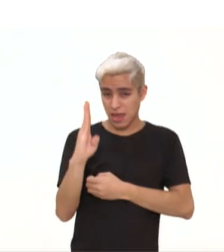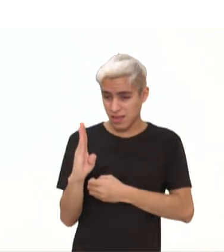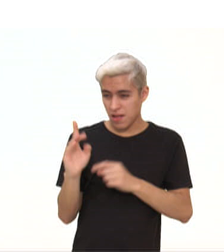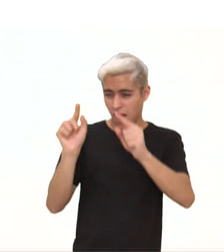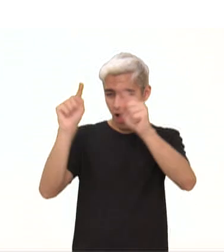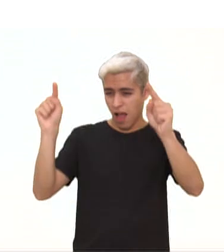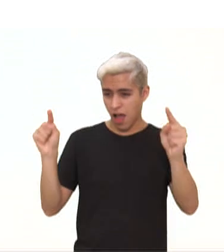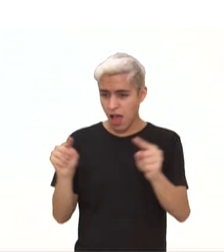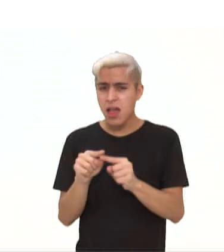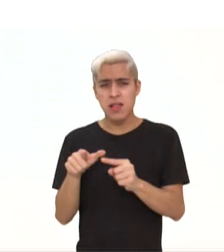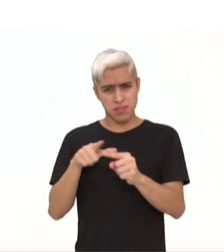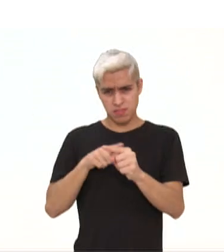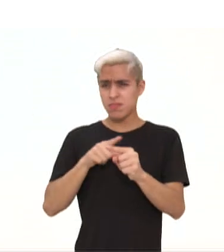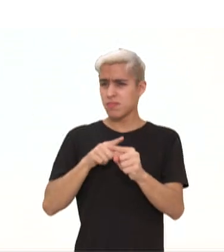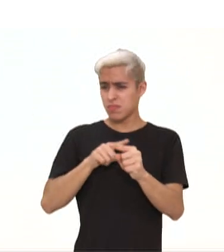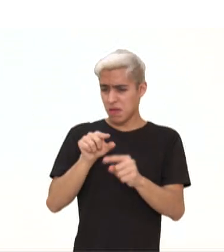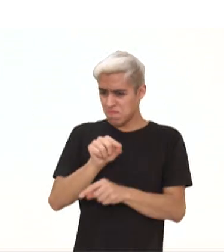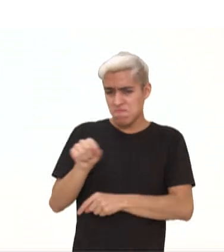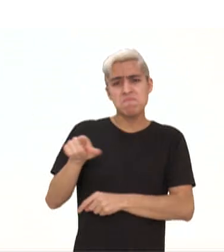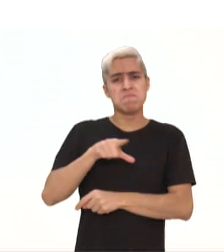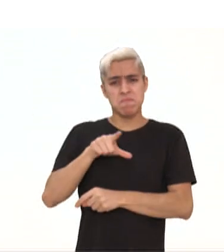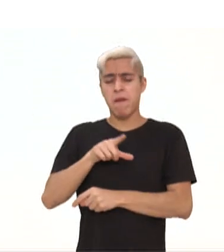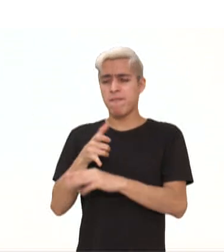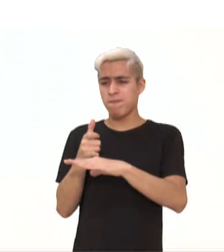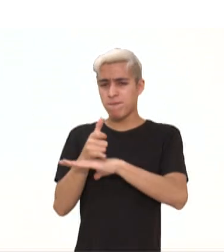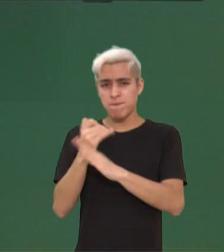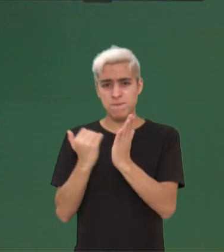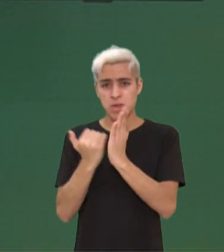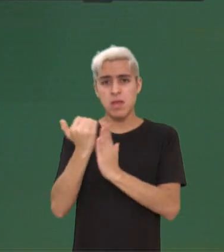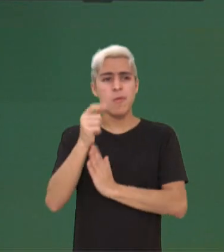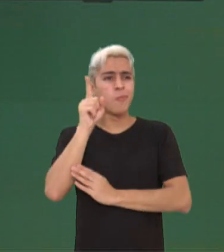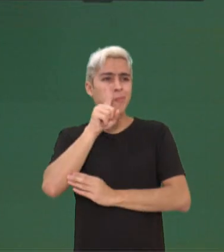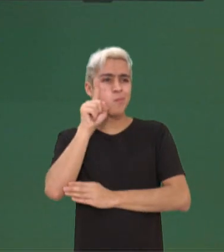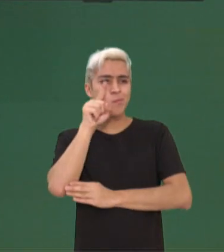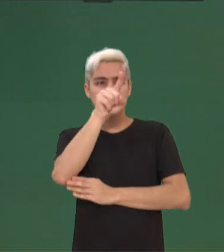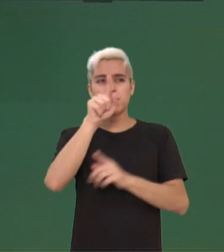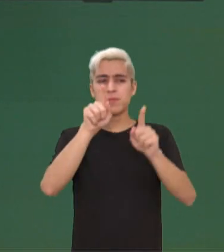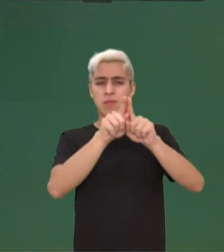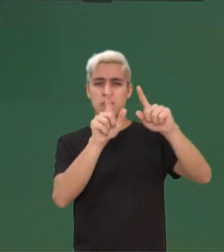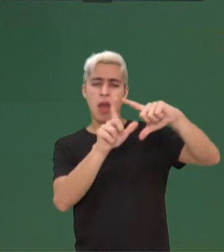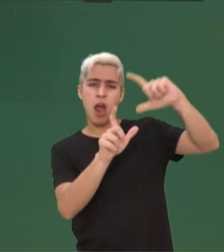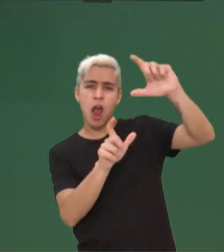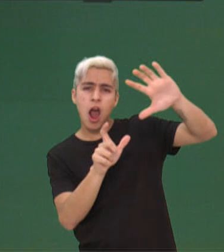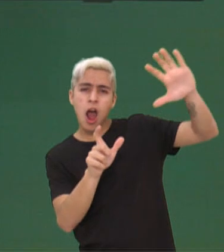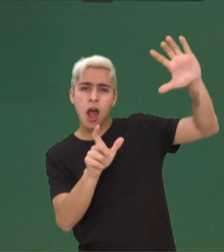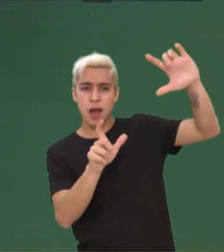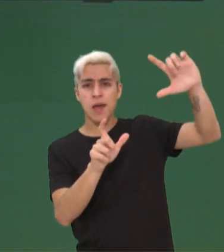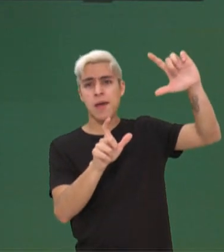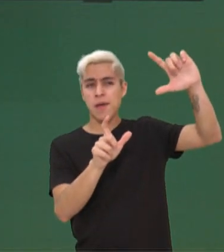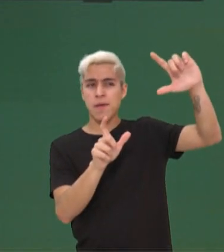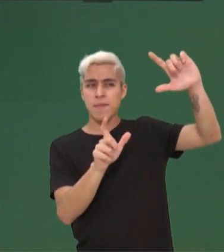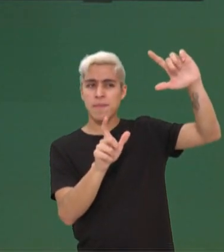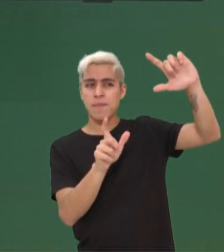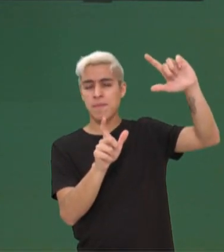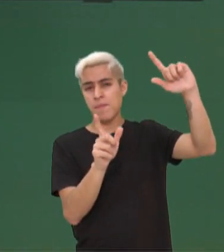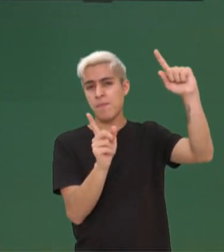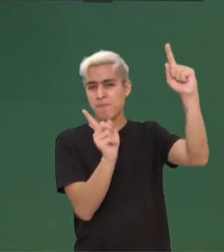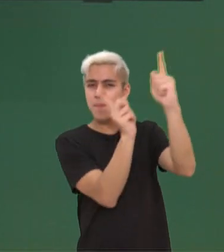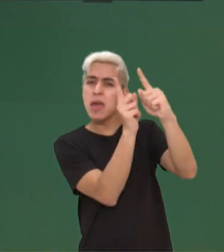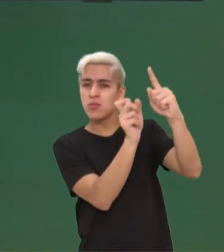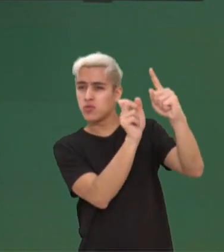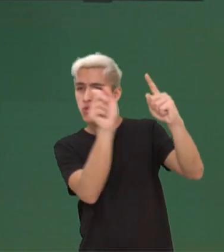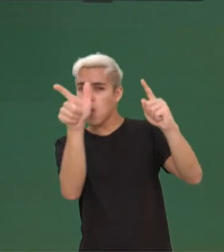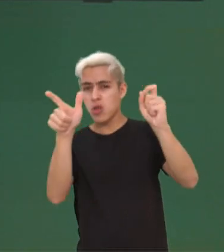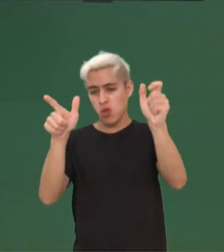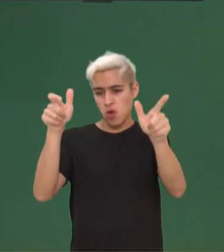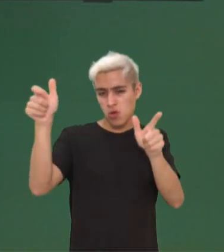tem uma participação importante. Estados Unidos ali, bem menos, né, do que outras partes do mundo, apesar